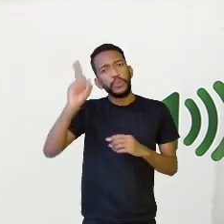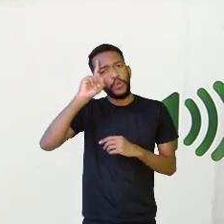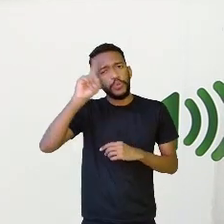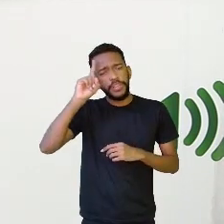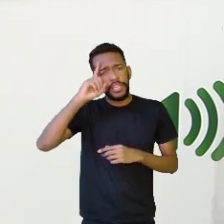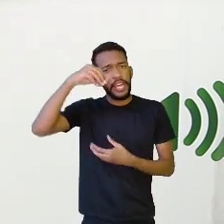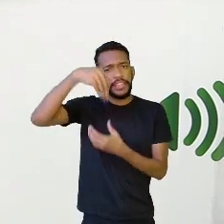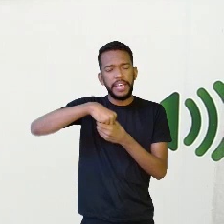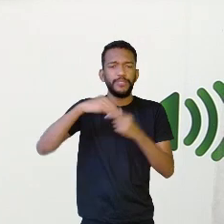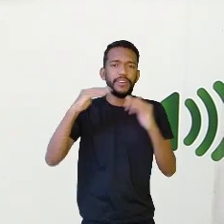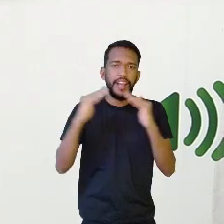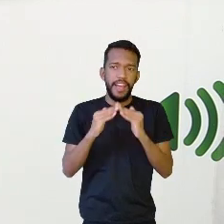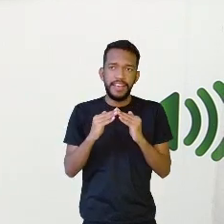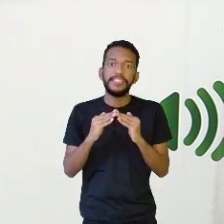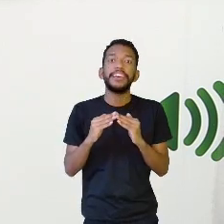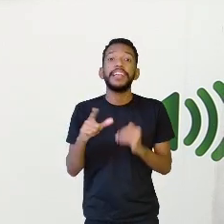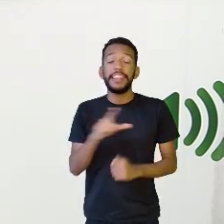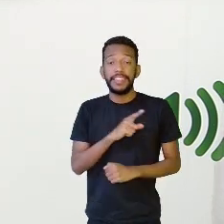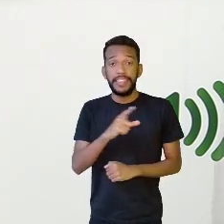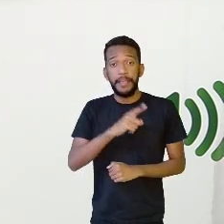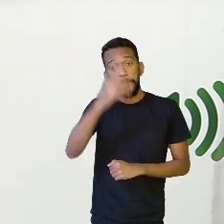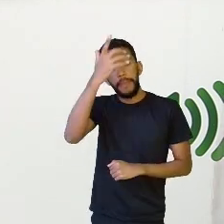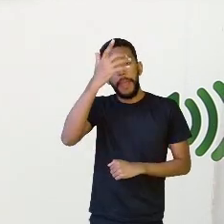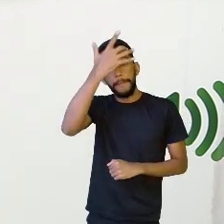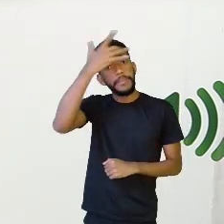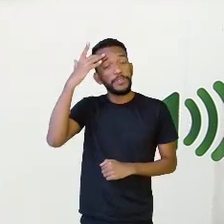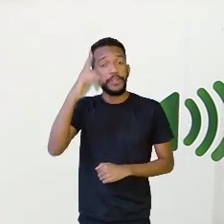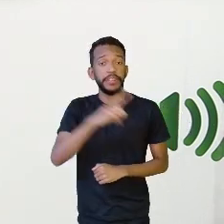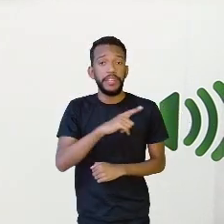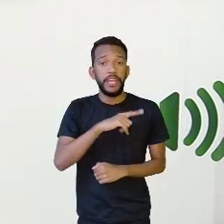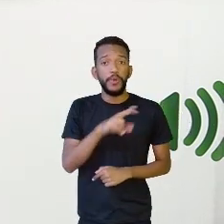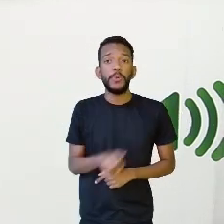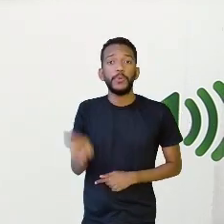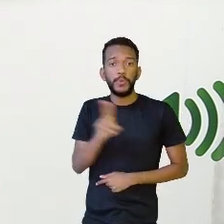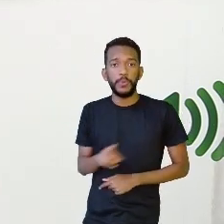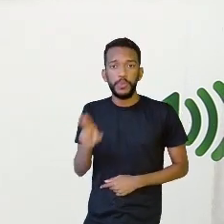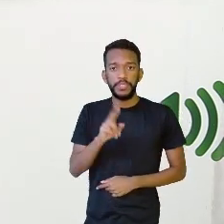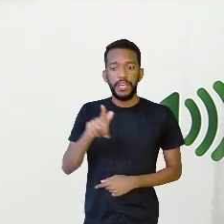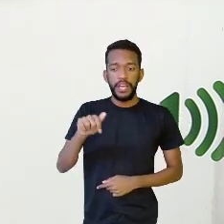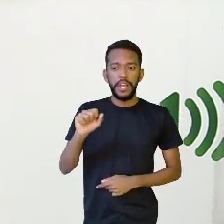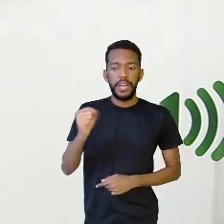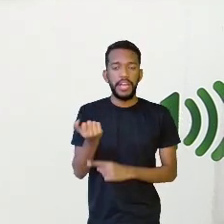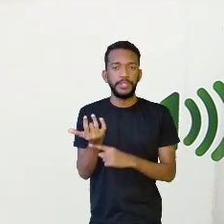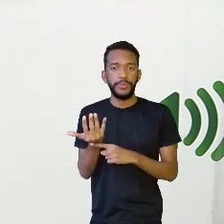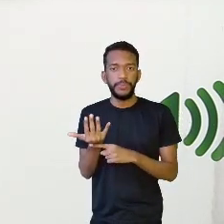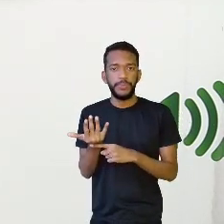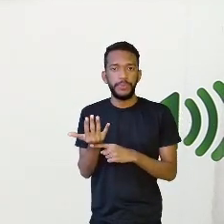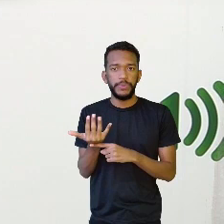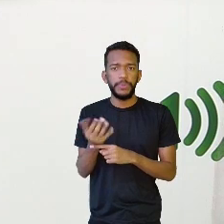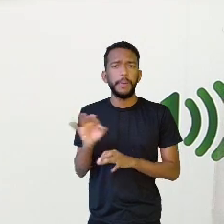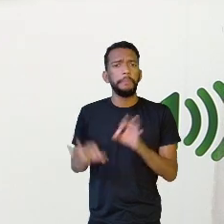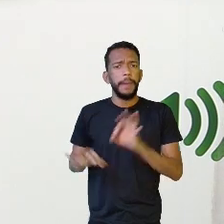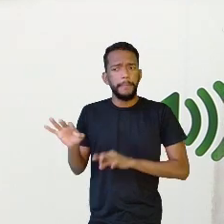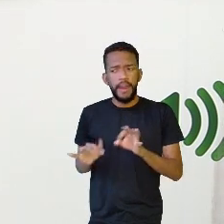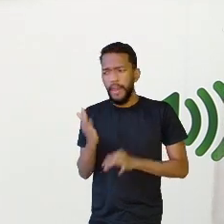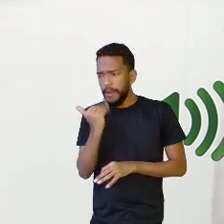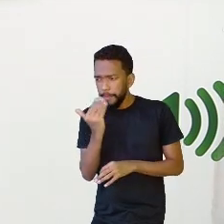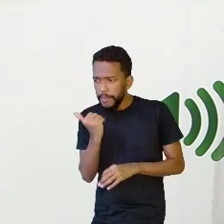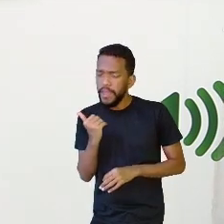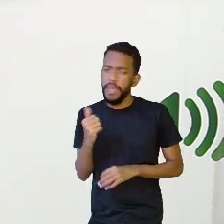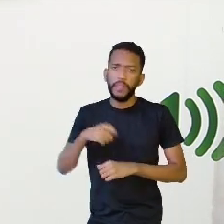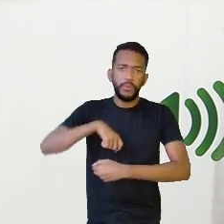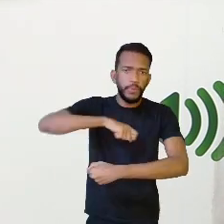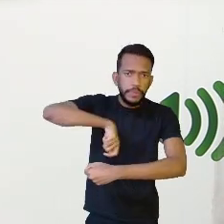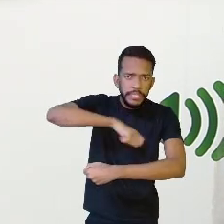nas residências, as pessoas estão utilizando gás de cozinha para preparar os seus alimentos, para